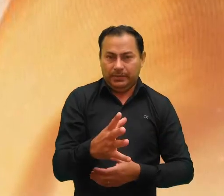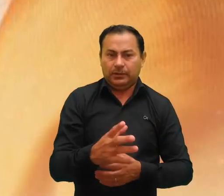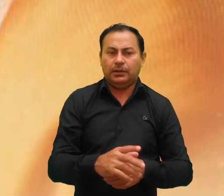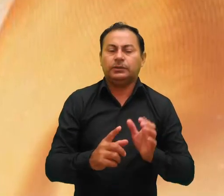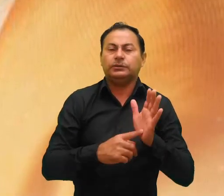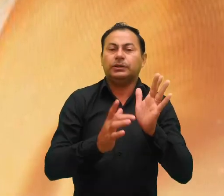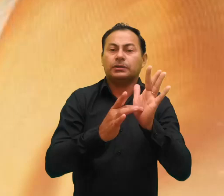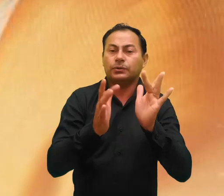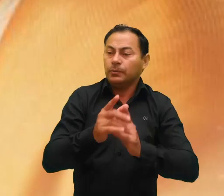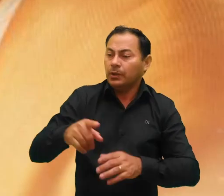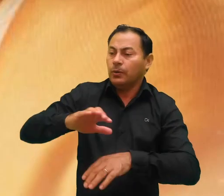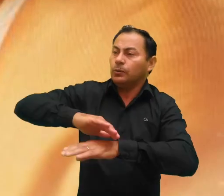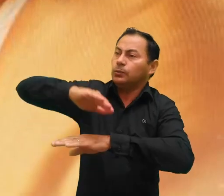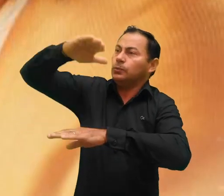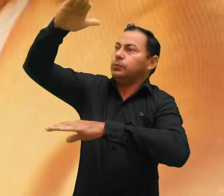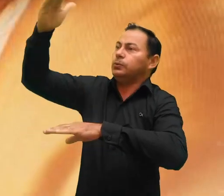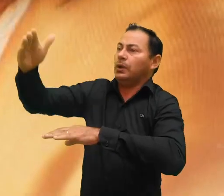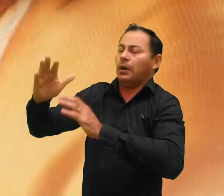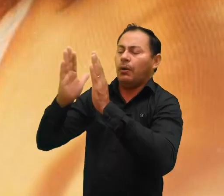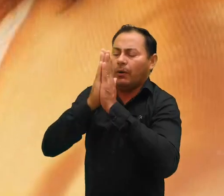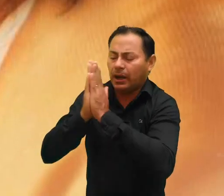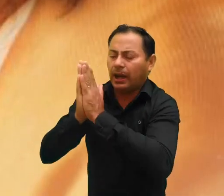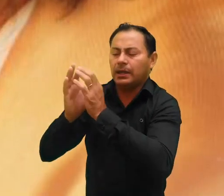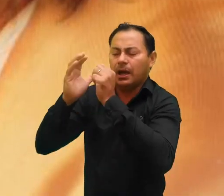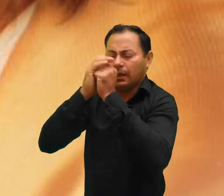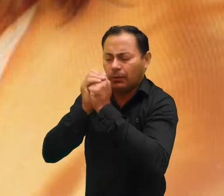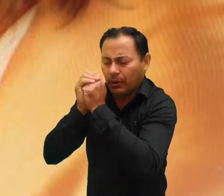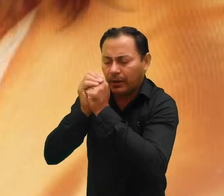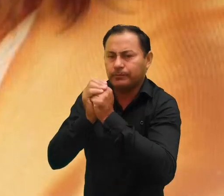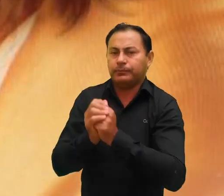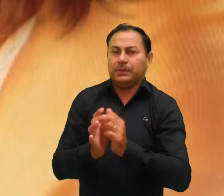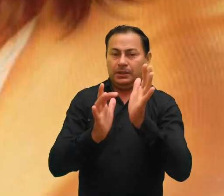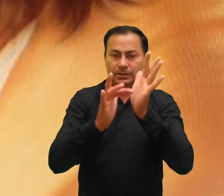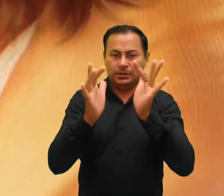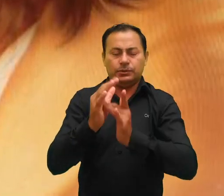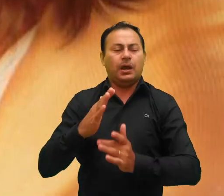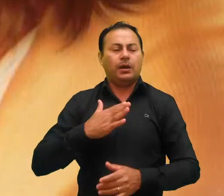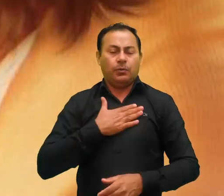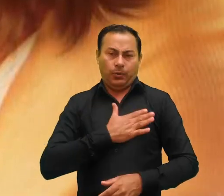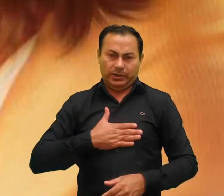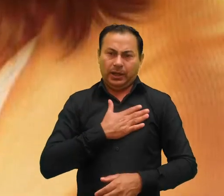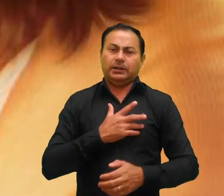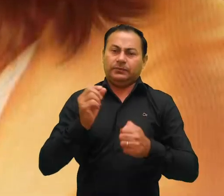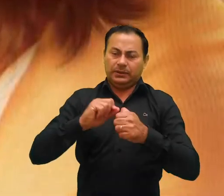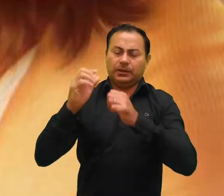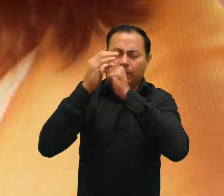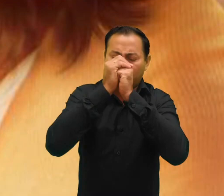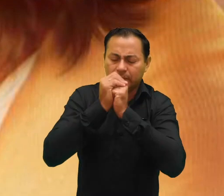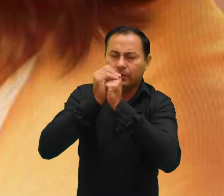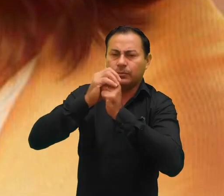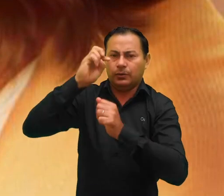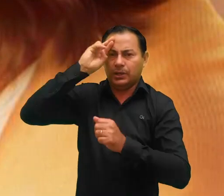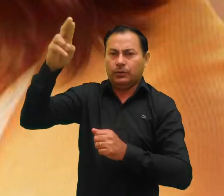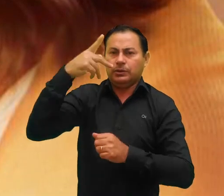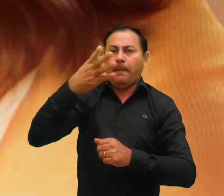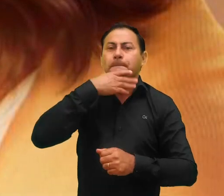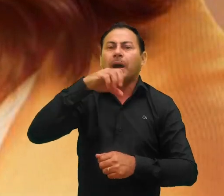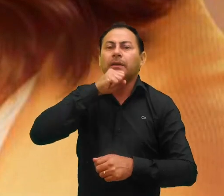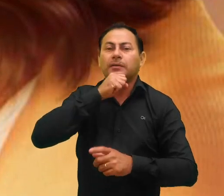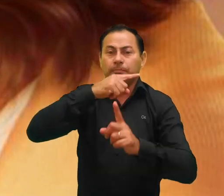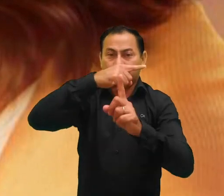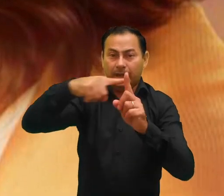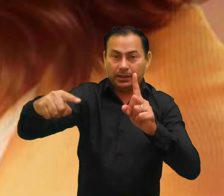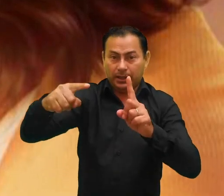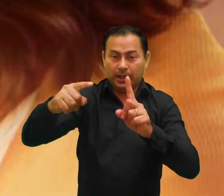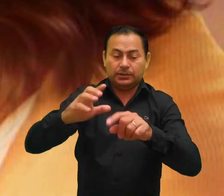Jesus foi para o monte orar e adorar. Jesus gostava muito de fazer isso. E, na verdade, ele passava metade